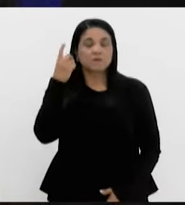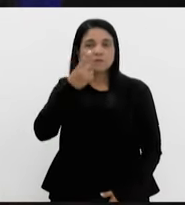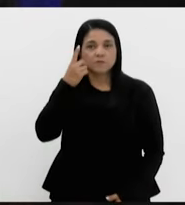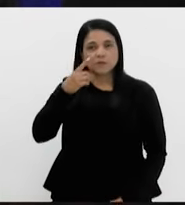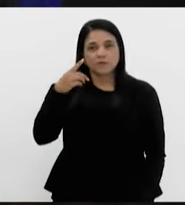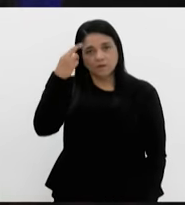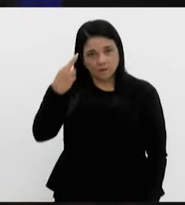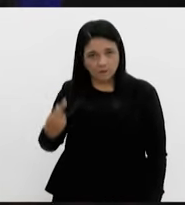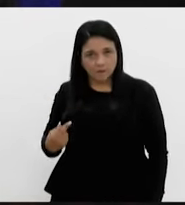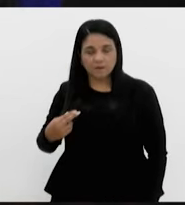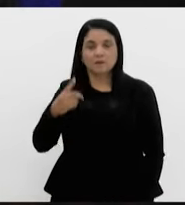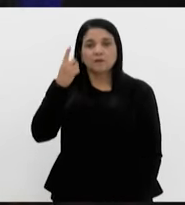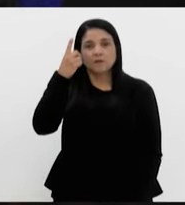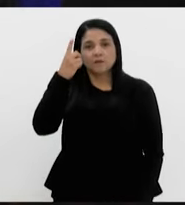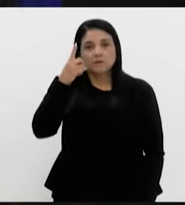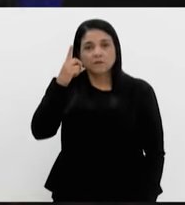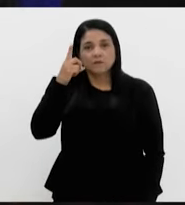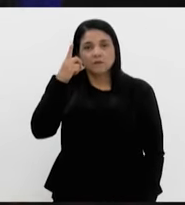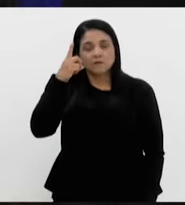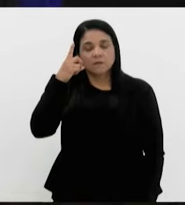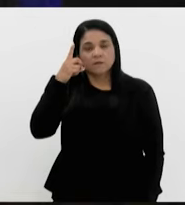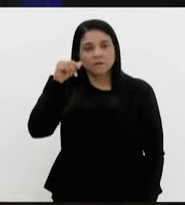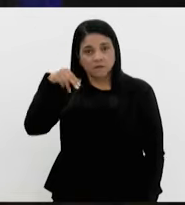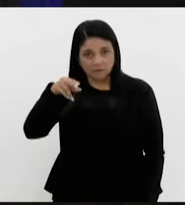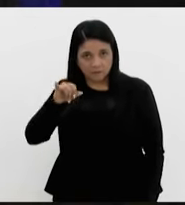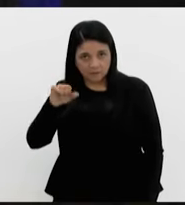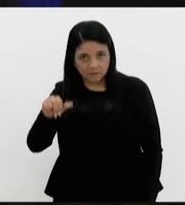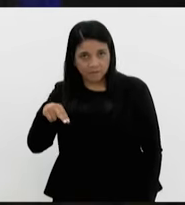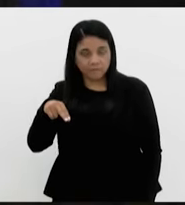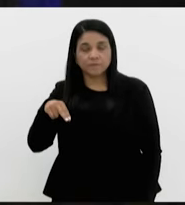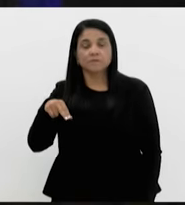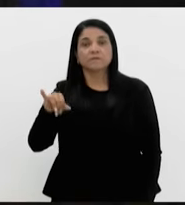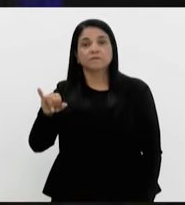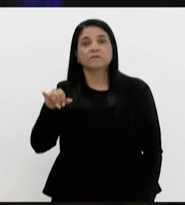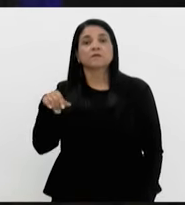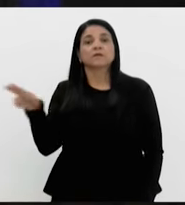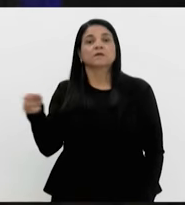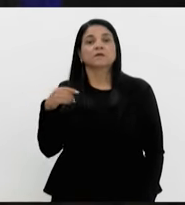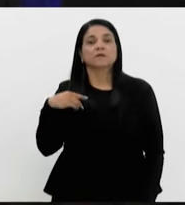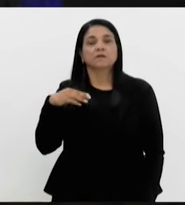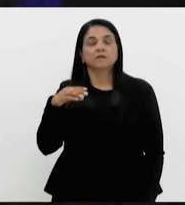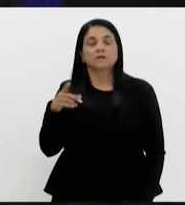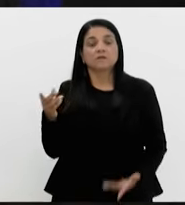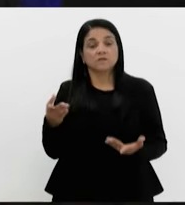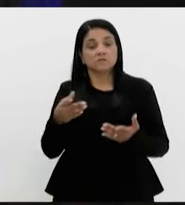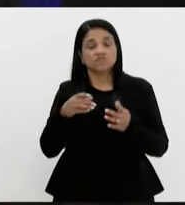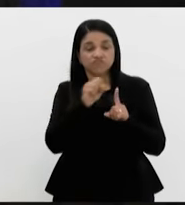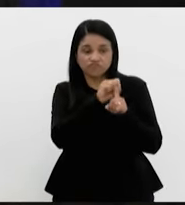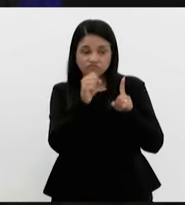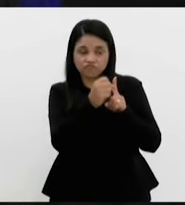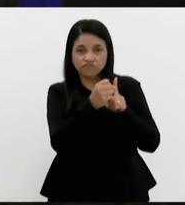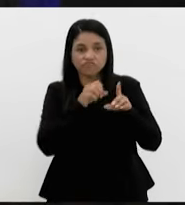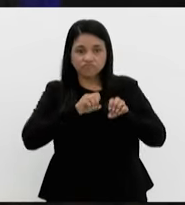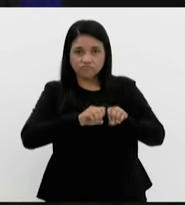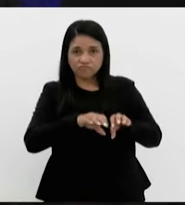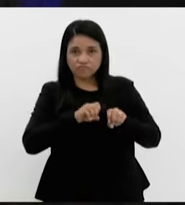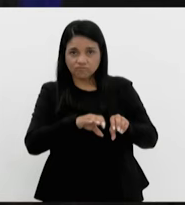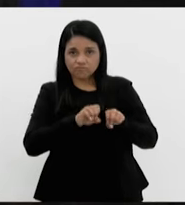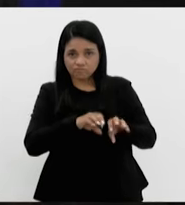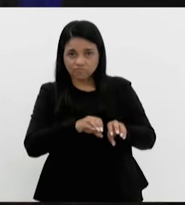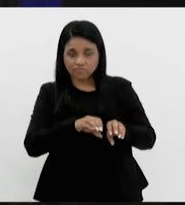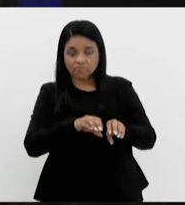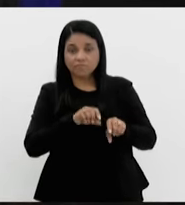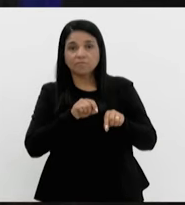Souza, Dani Monteiro e Mônica Francisco, que institui o programa estadual de efetivação das medidas socioeducativas